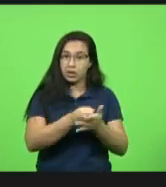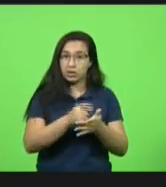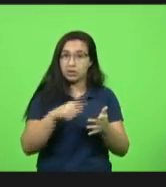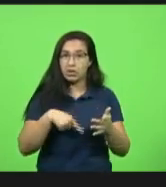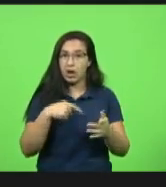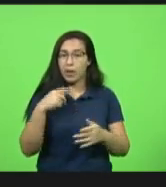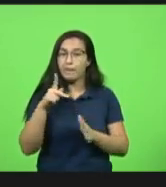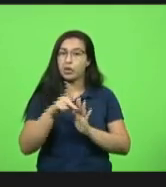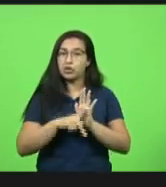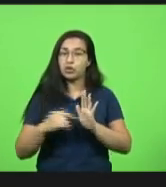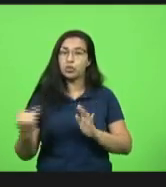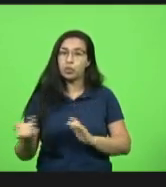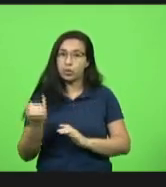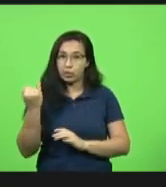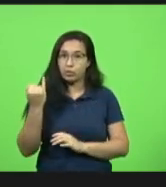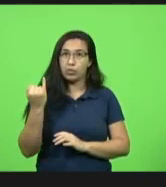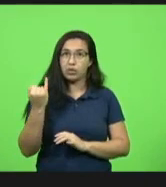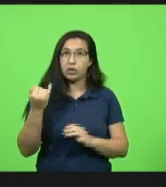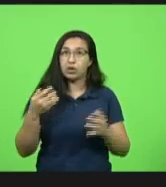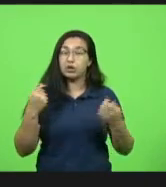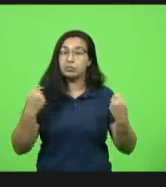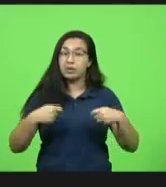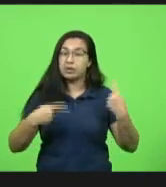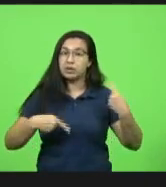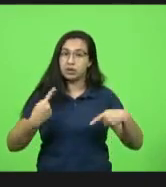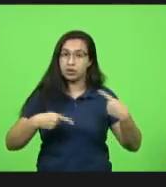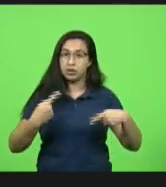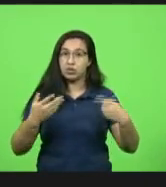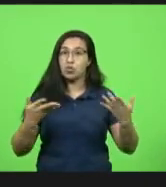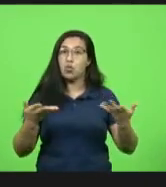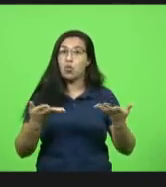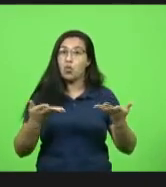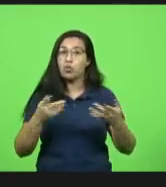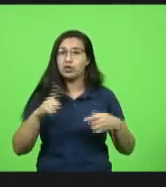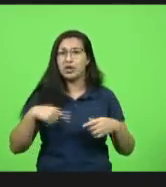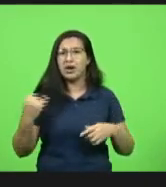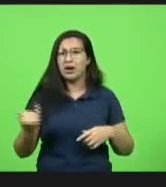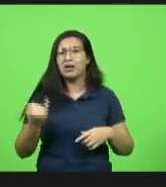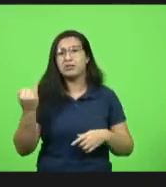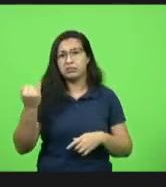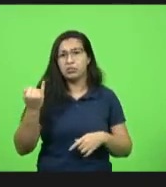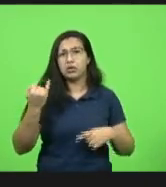tem que ser discutido e que hoje talvez nunca antes a gente tenha discutido com tanta,